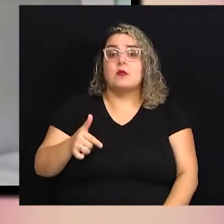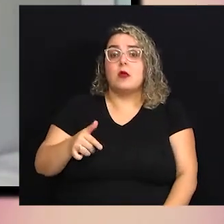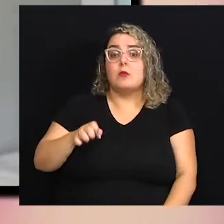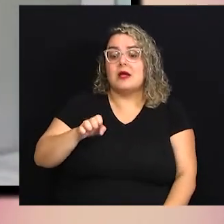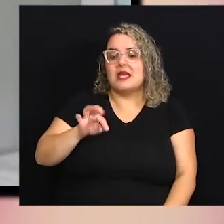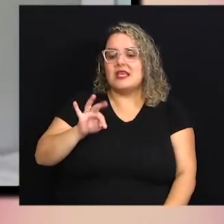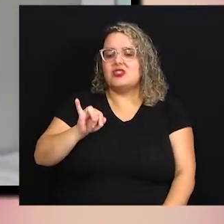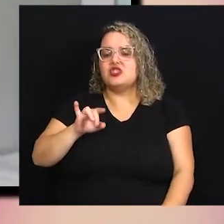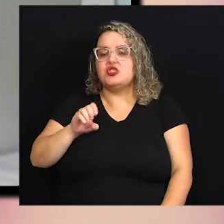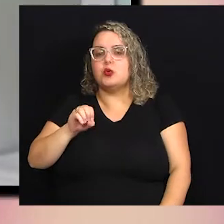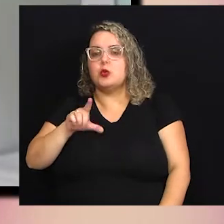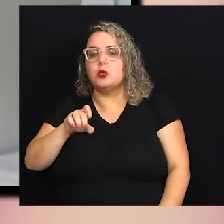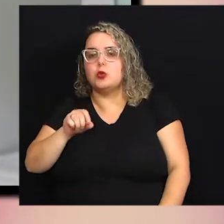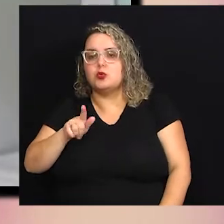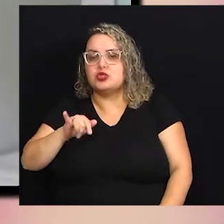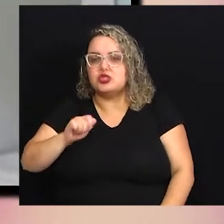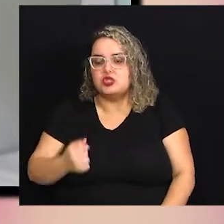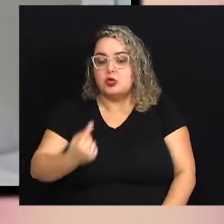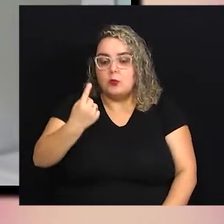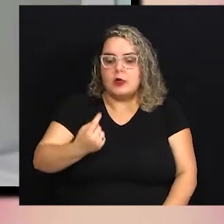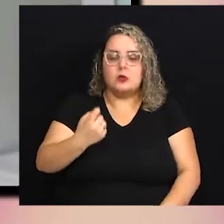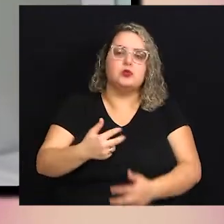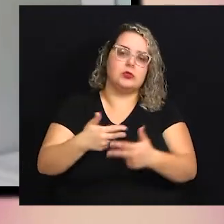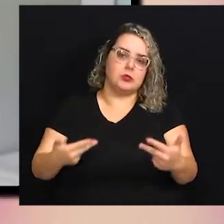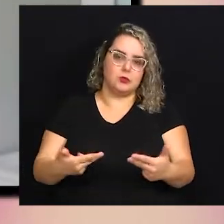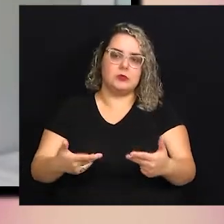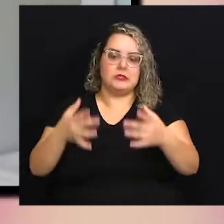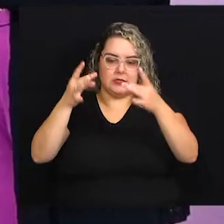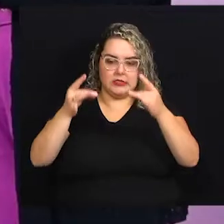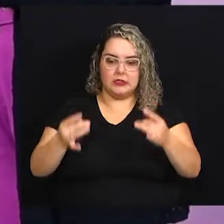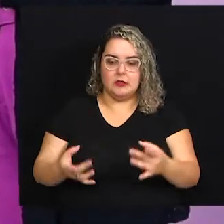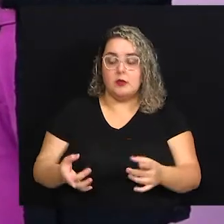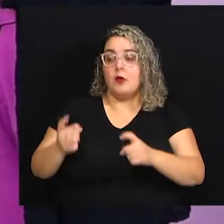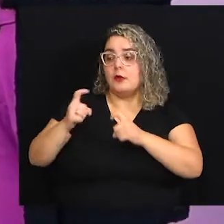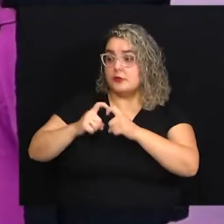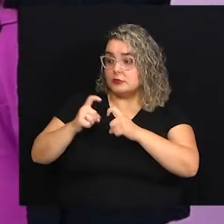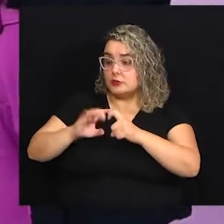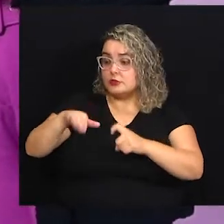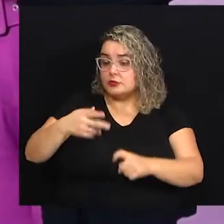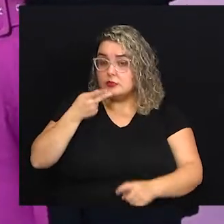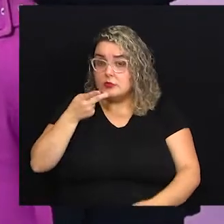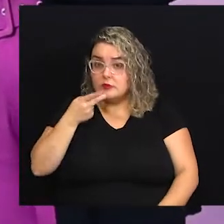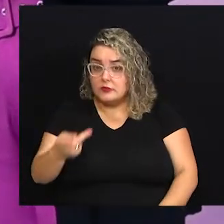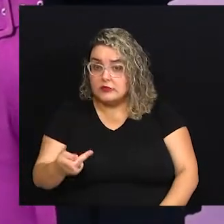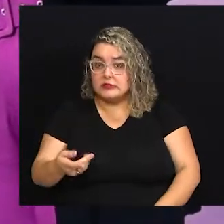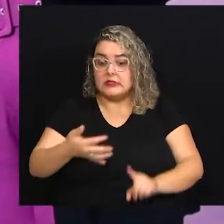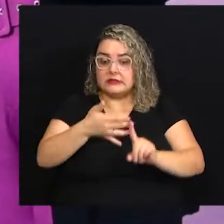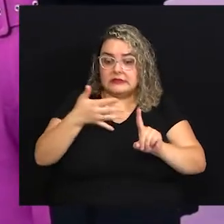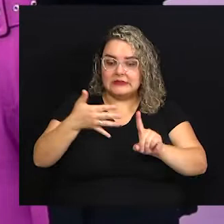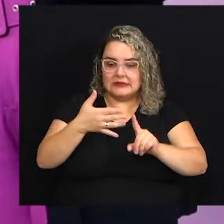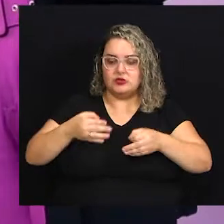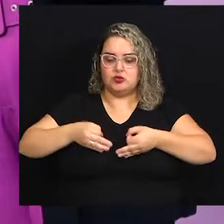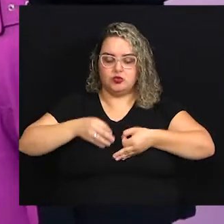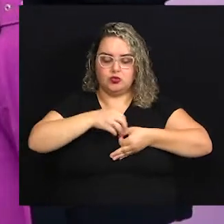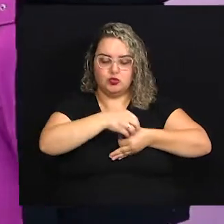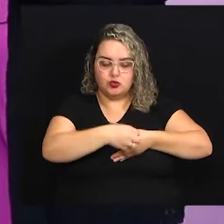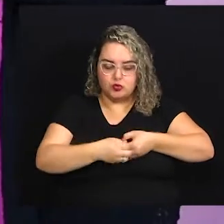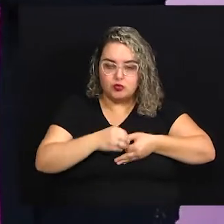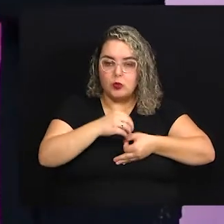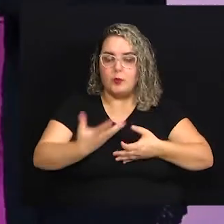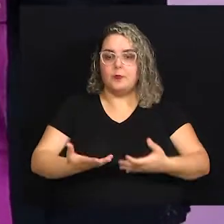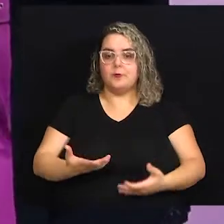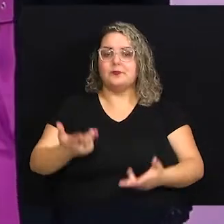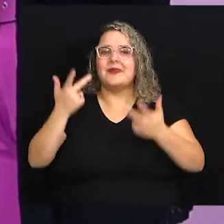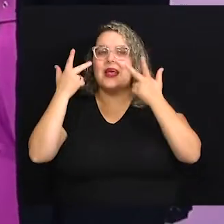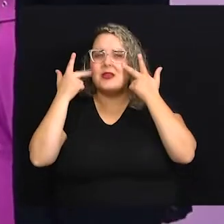tem uma etiologia, uma causa única bem estabelecida. E, doutora, quando a gente fala dessa síndrome do ovário